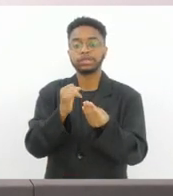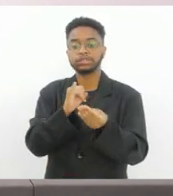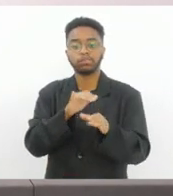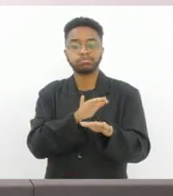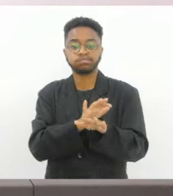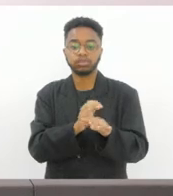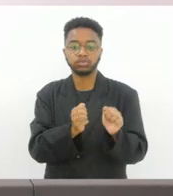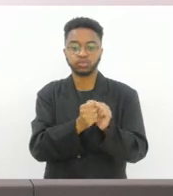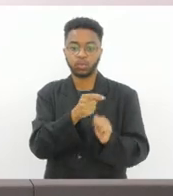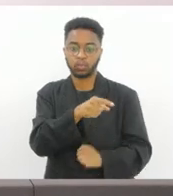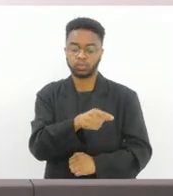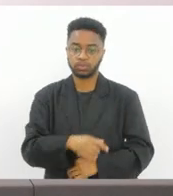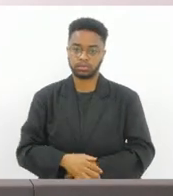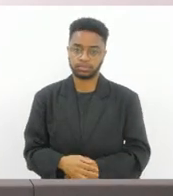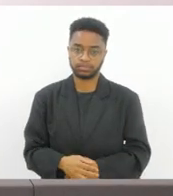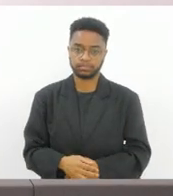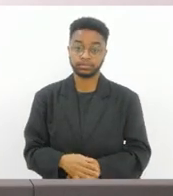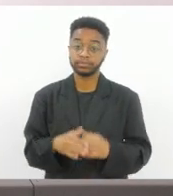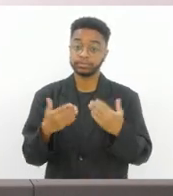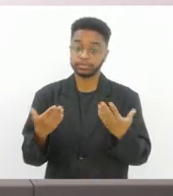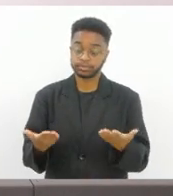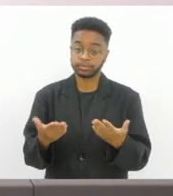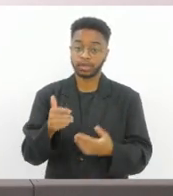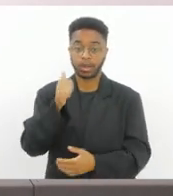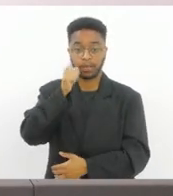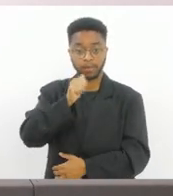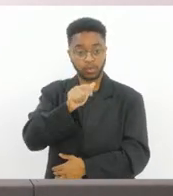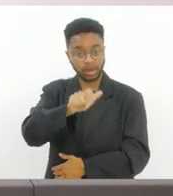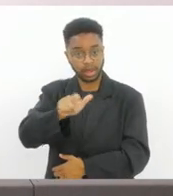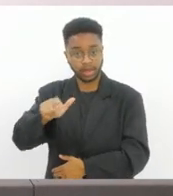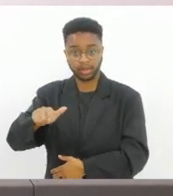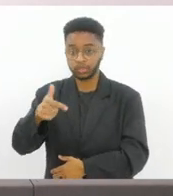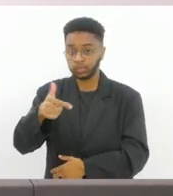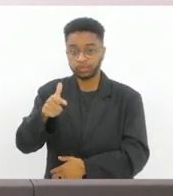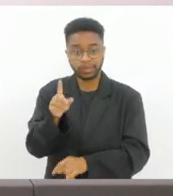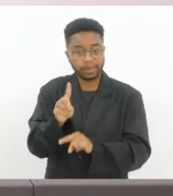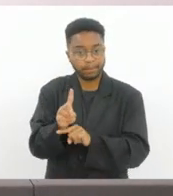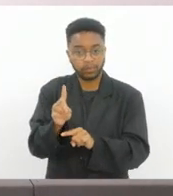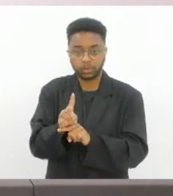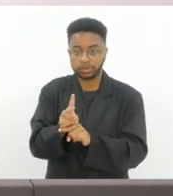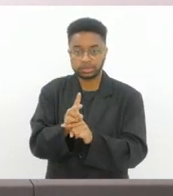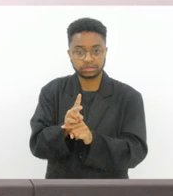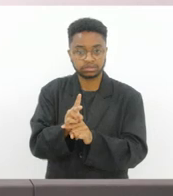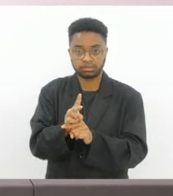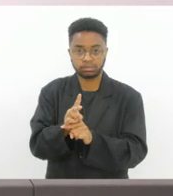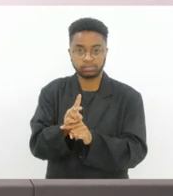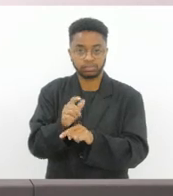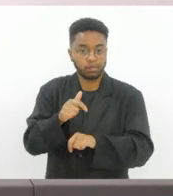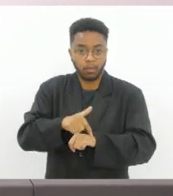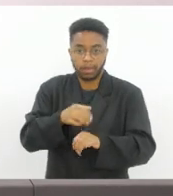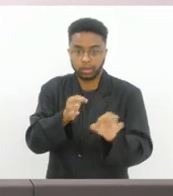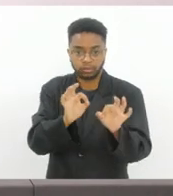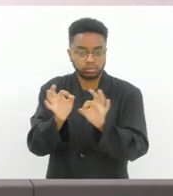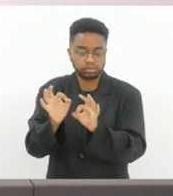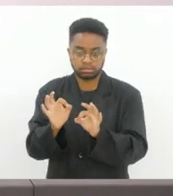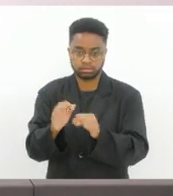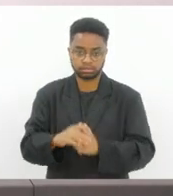sexuais. Então, as nossas mulheres não estão protegidas em nenhum